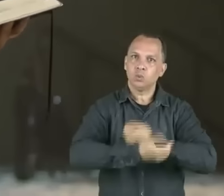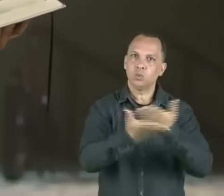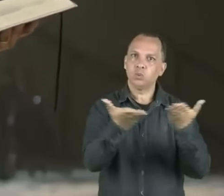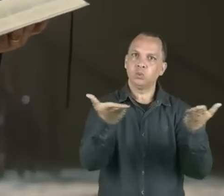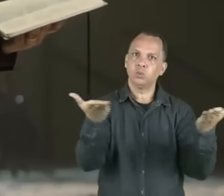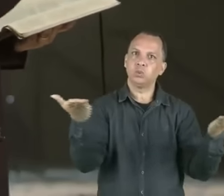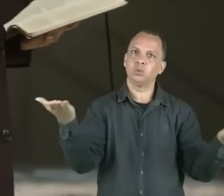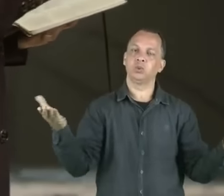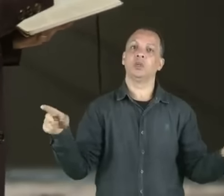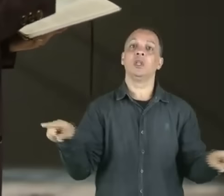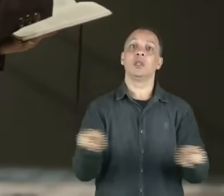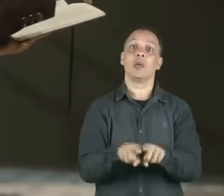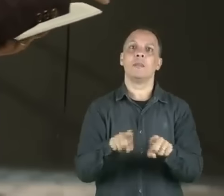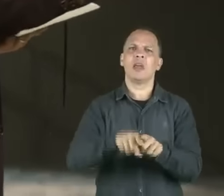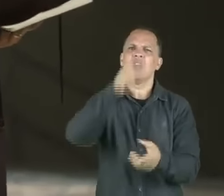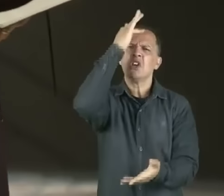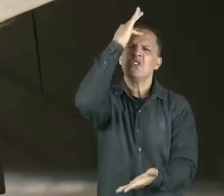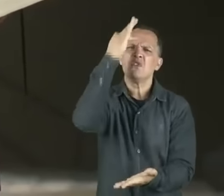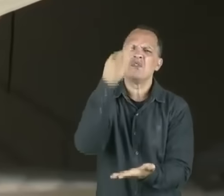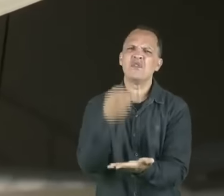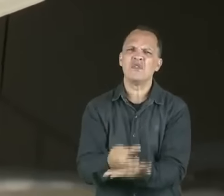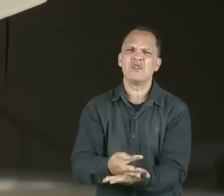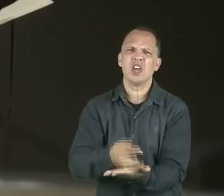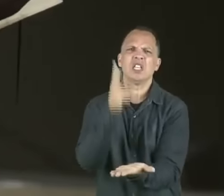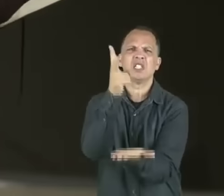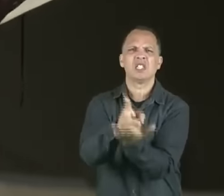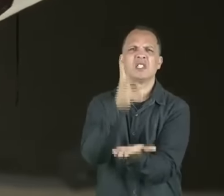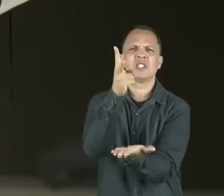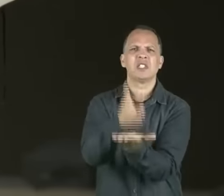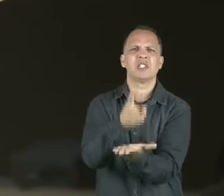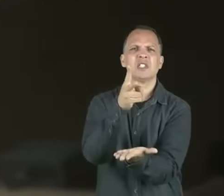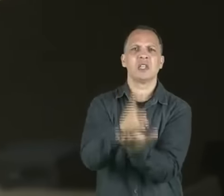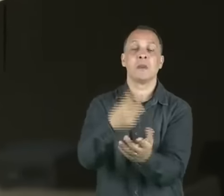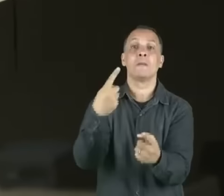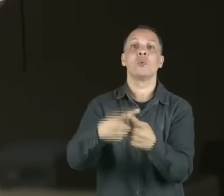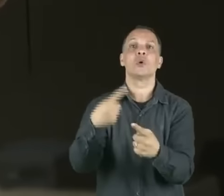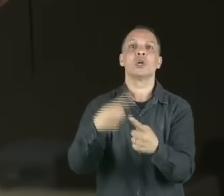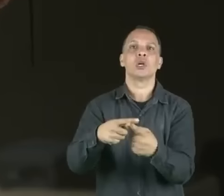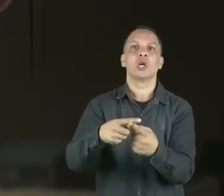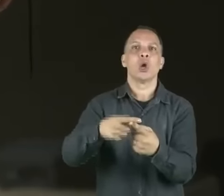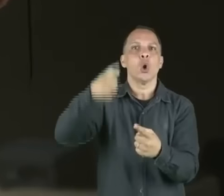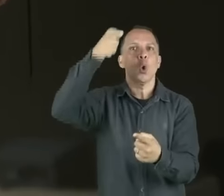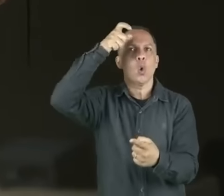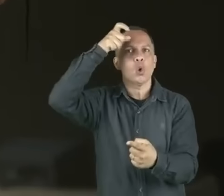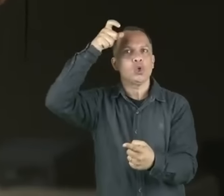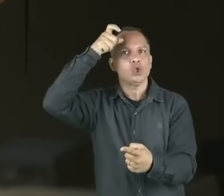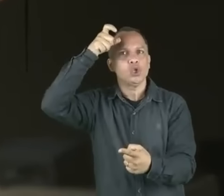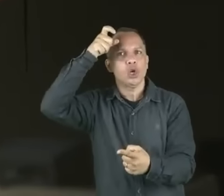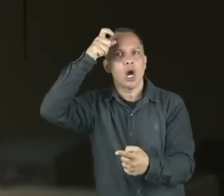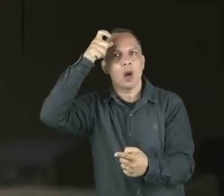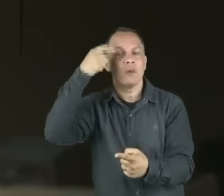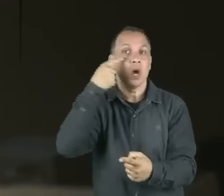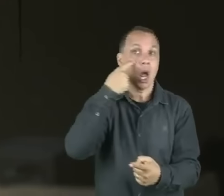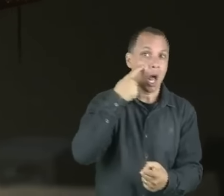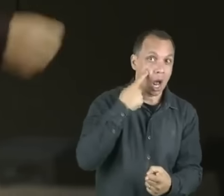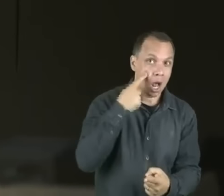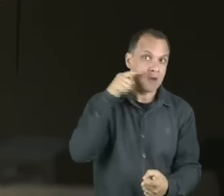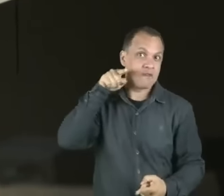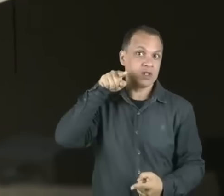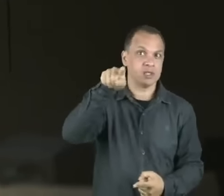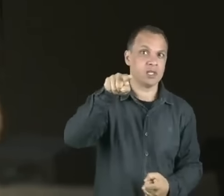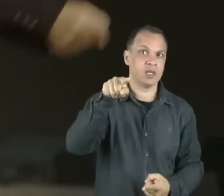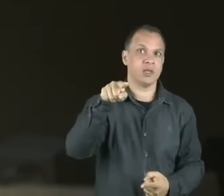da Fé com o qual vocês poderão apagar todas as setas inflamadas do maligno usem o capacete da salvação